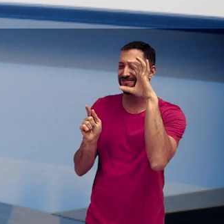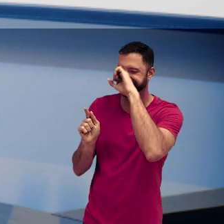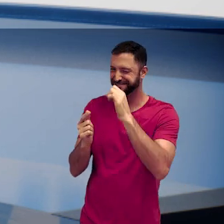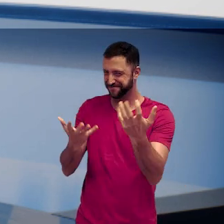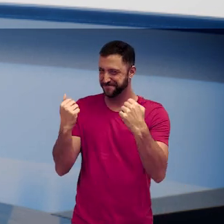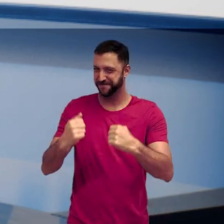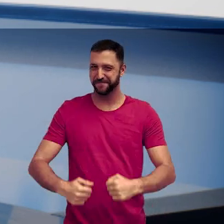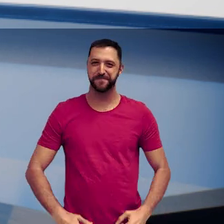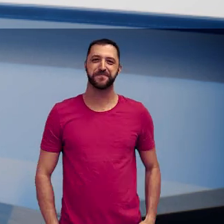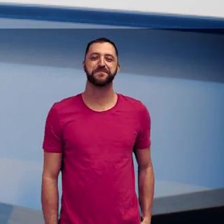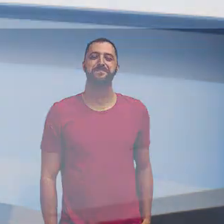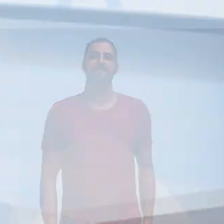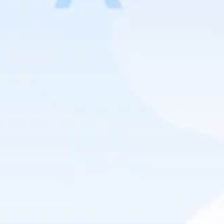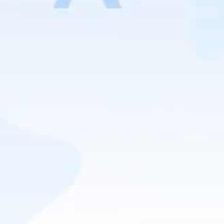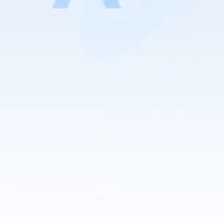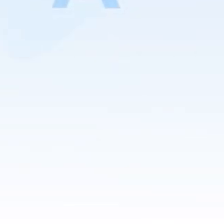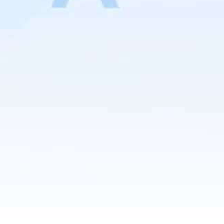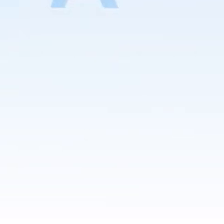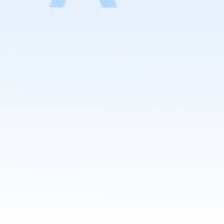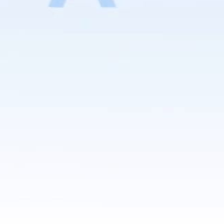sigla, tá na hora de aprender, hein?